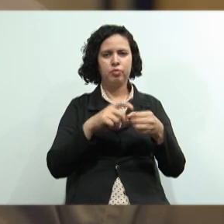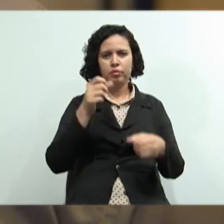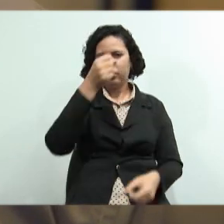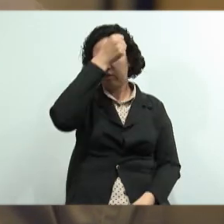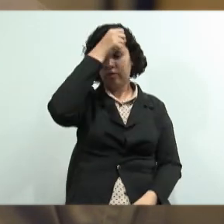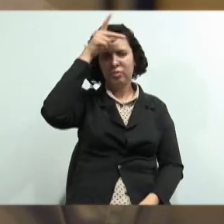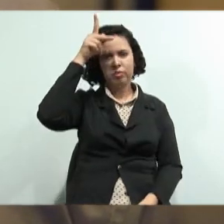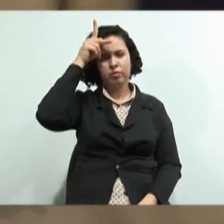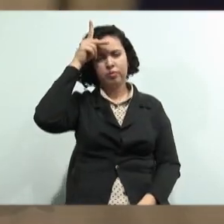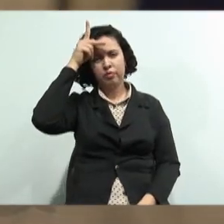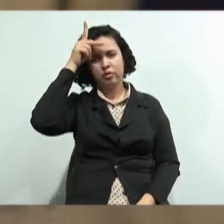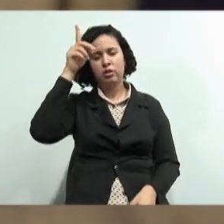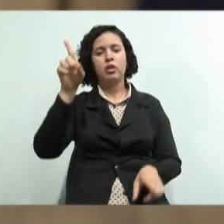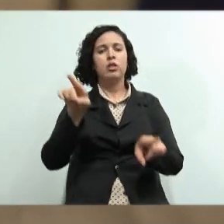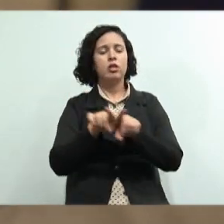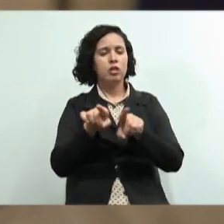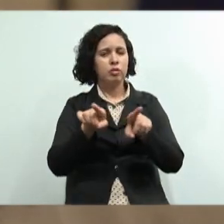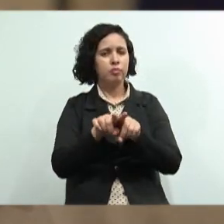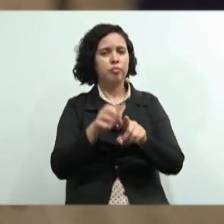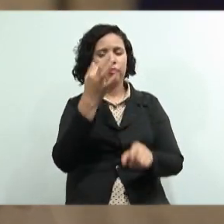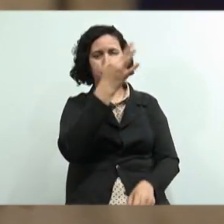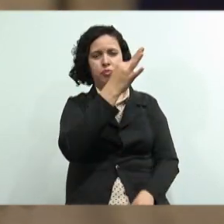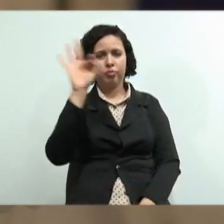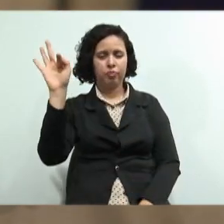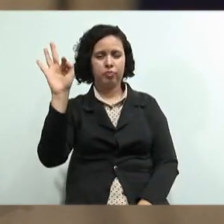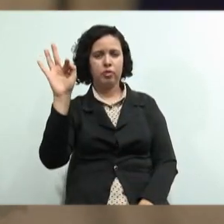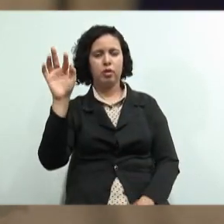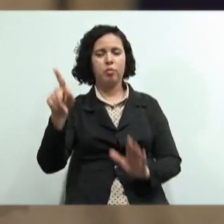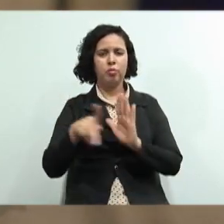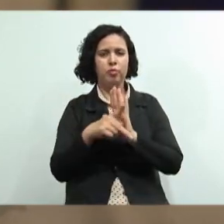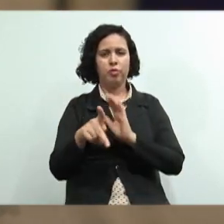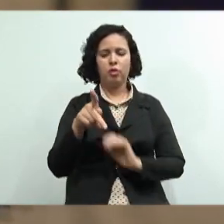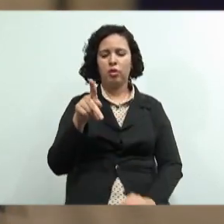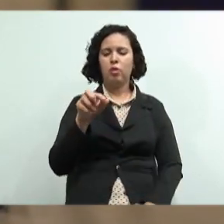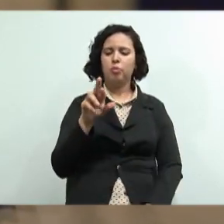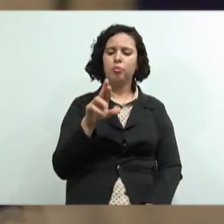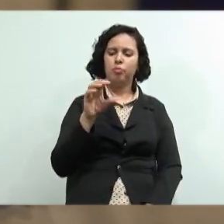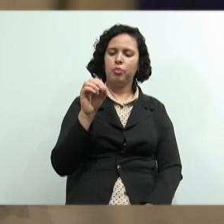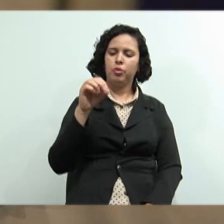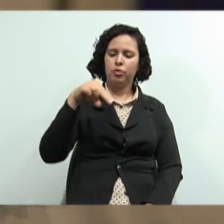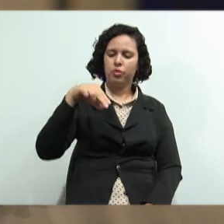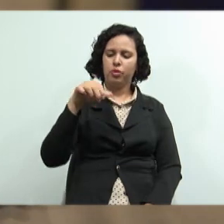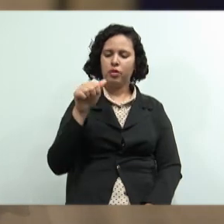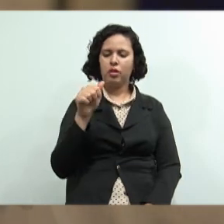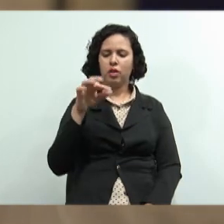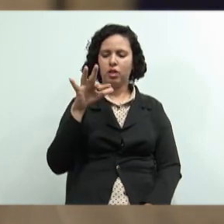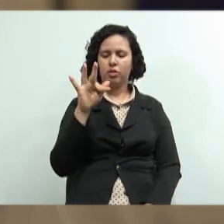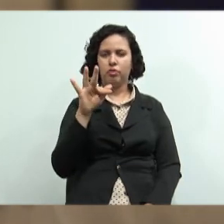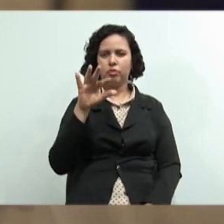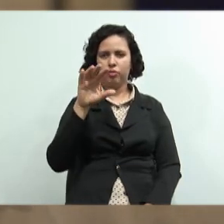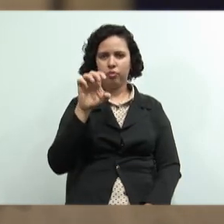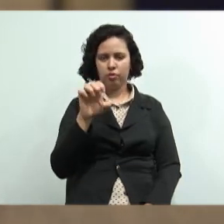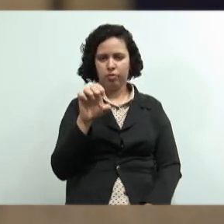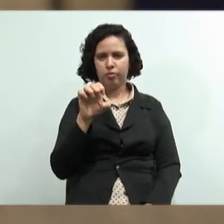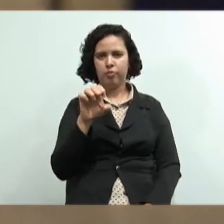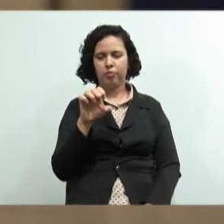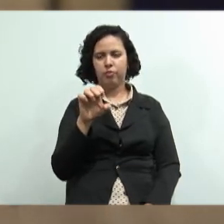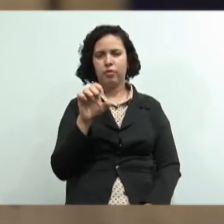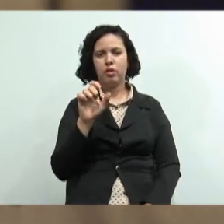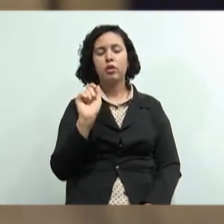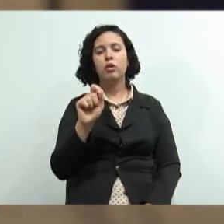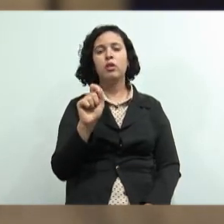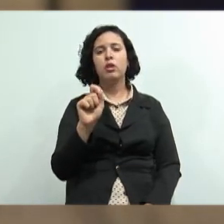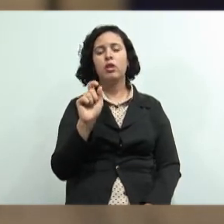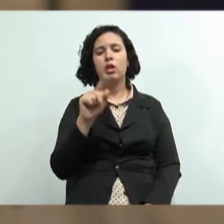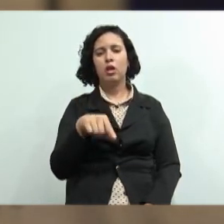a nível federal, que parte desde o PRONAF, que é o Programa Nacional de Fortalecimento da Agricultura Familiar, que através desse